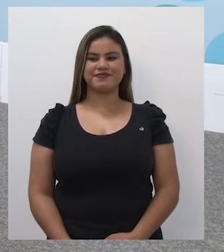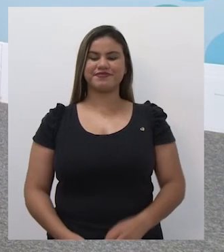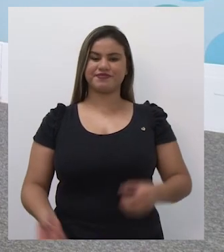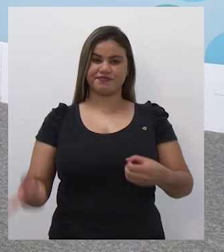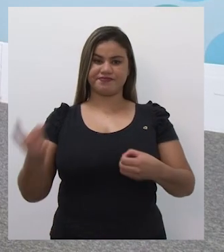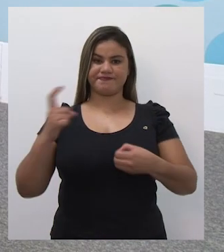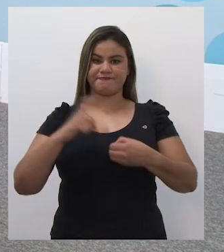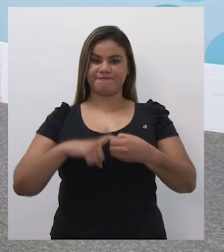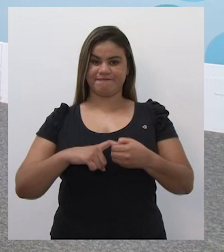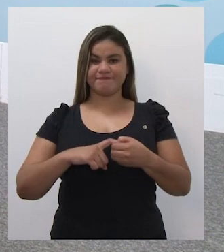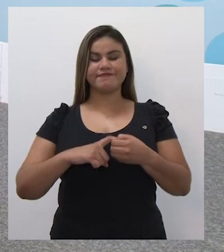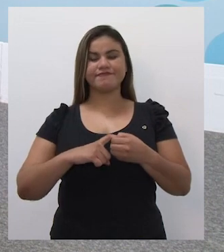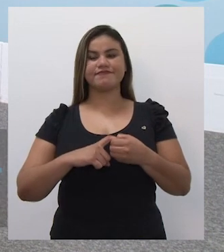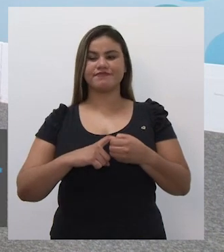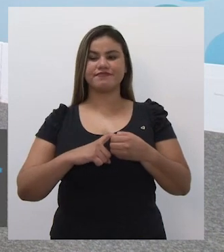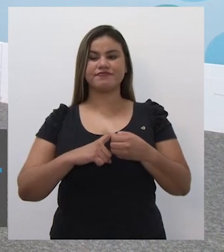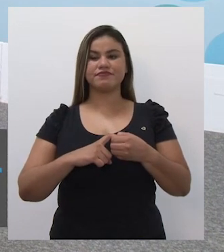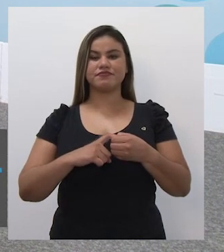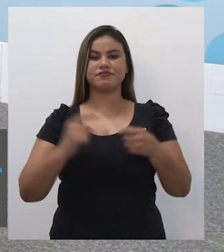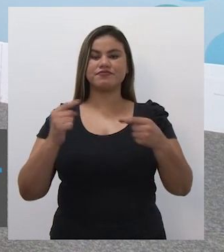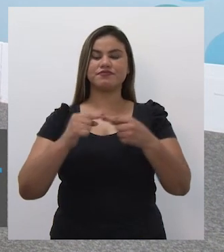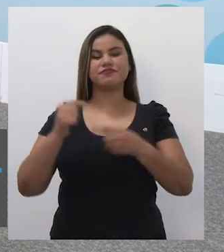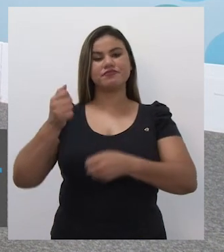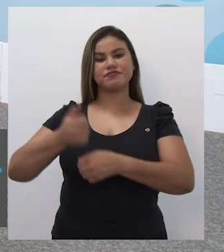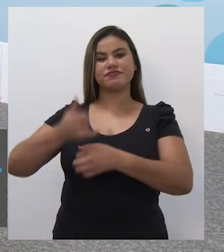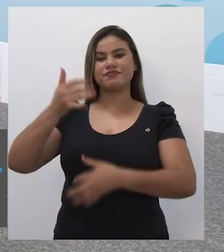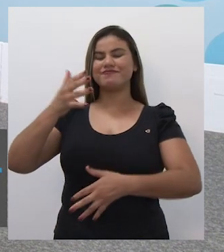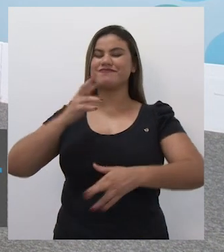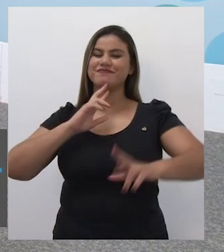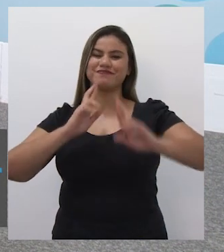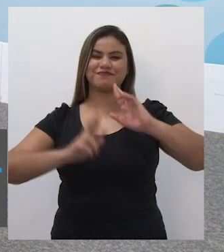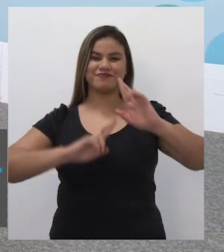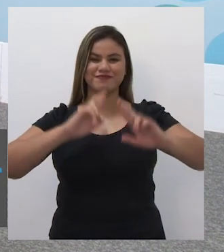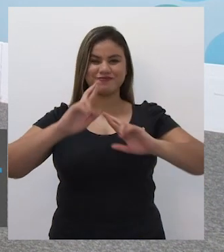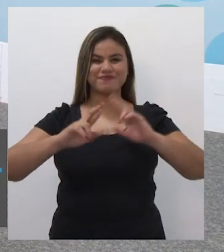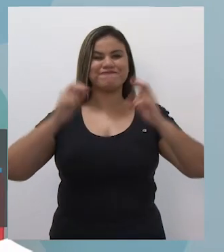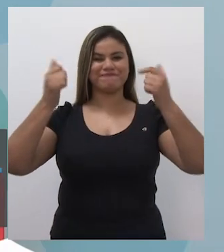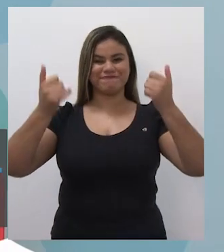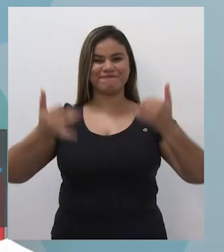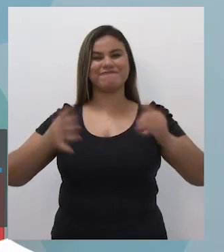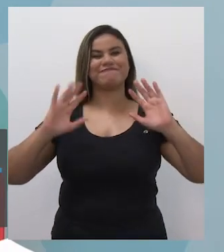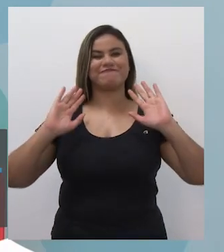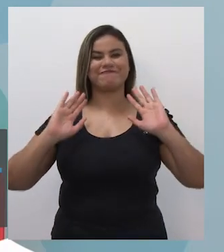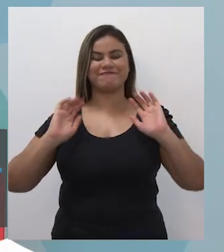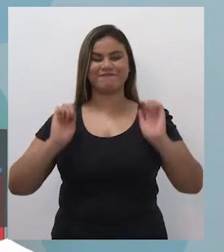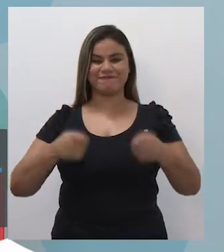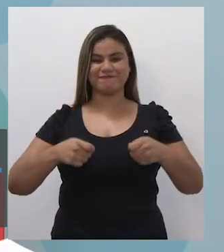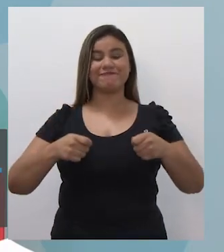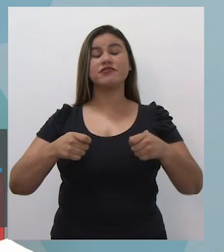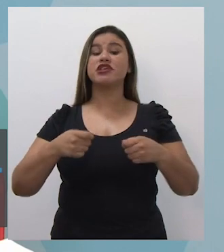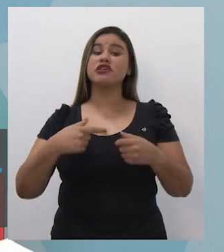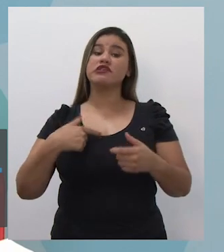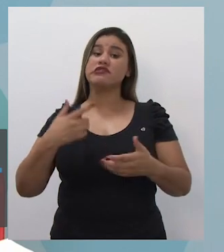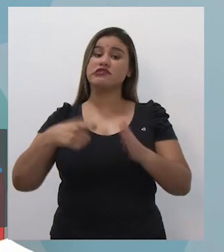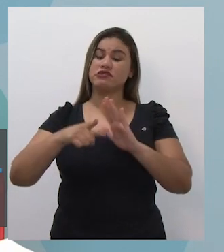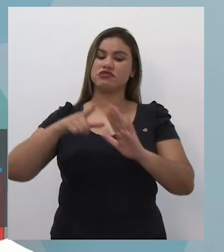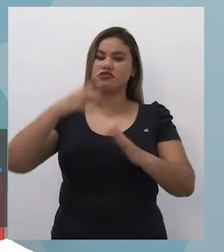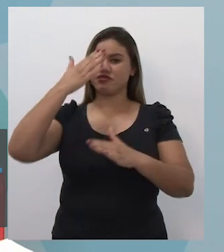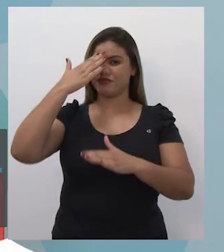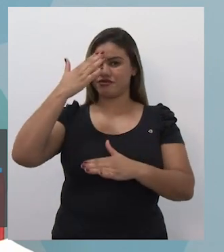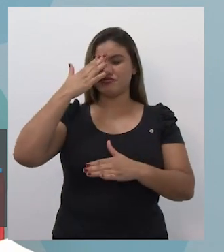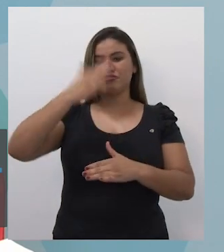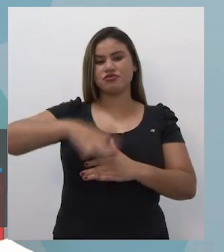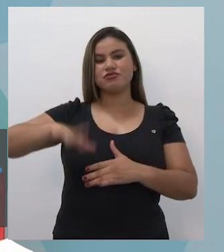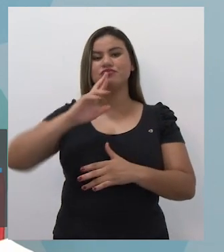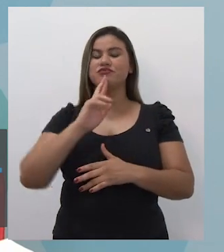Retornamos então para falar algumas contribuições que vocês trouxeram. Gostaríamos já de agradecer, né, todas as